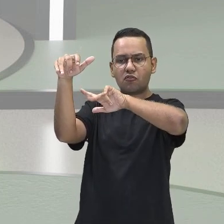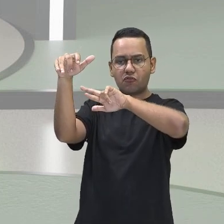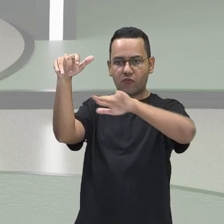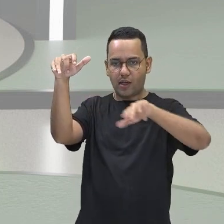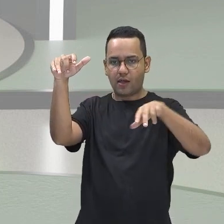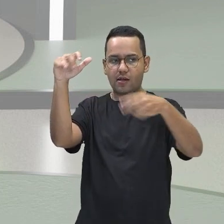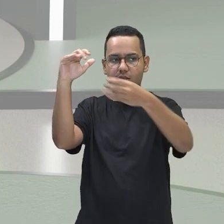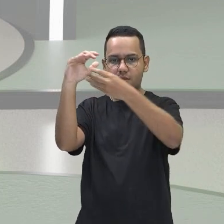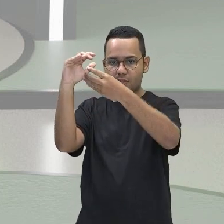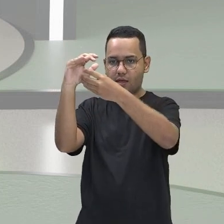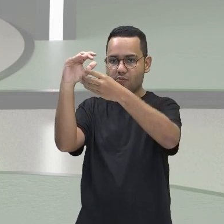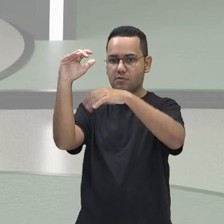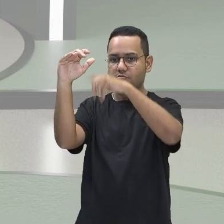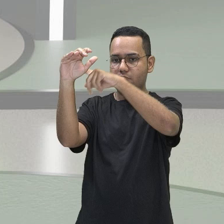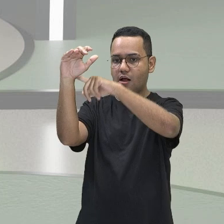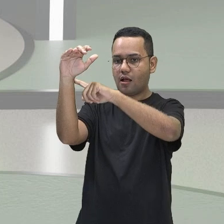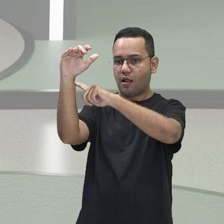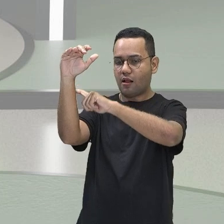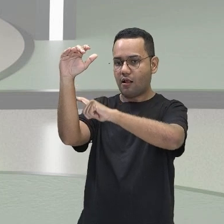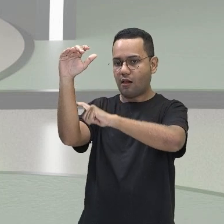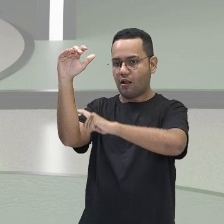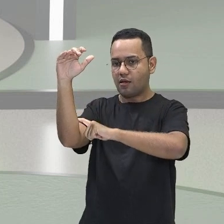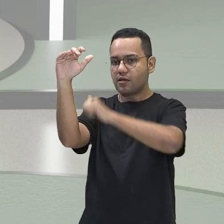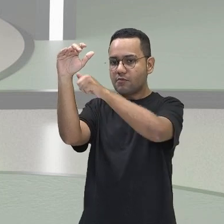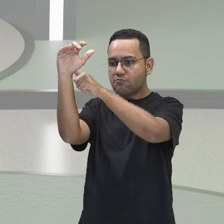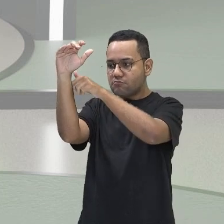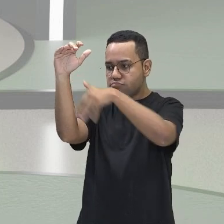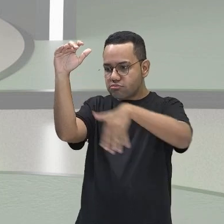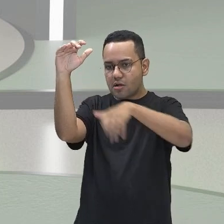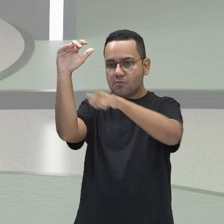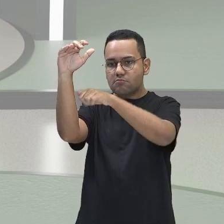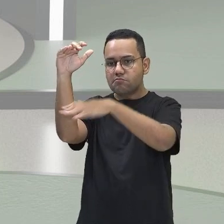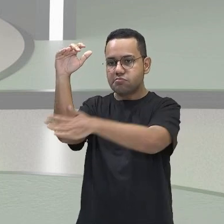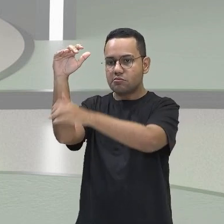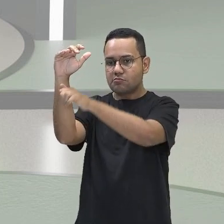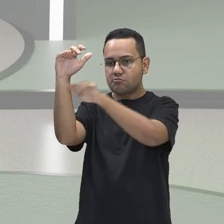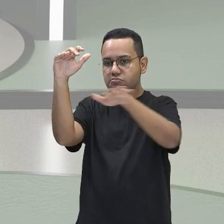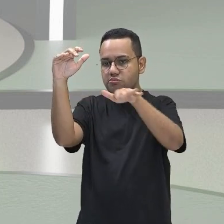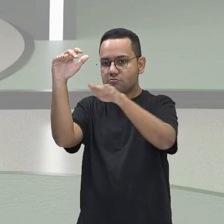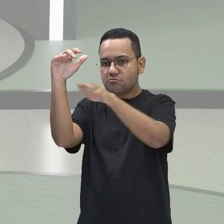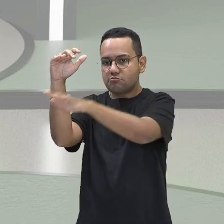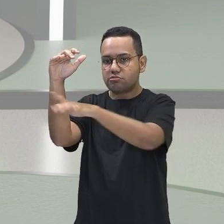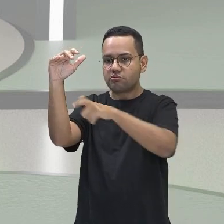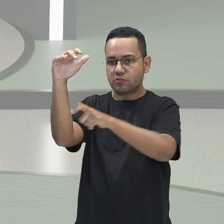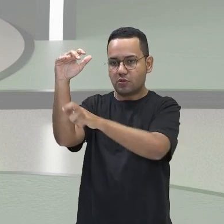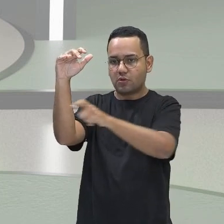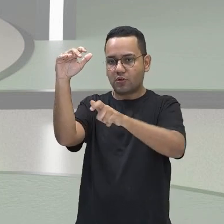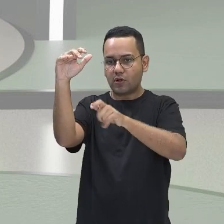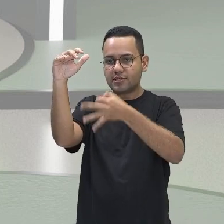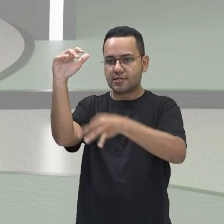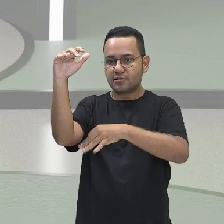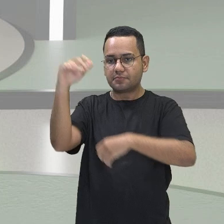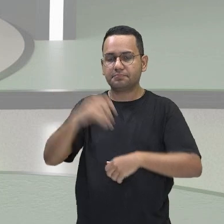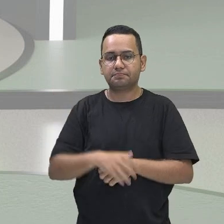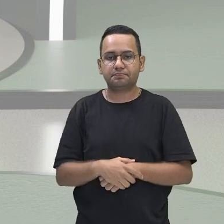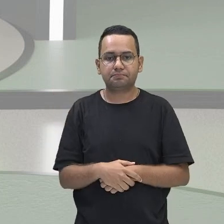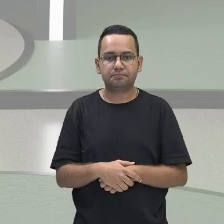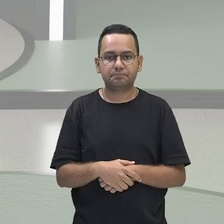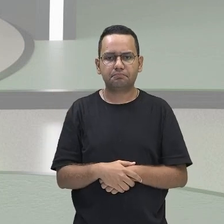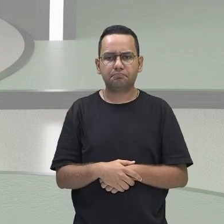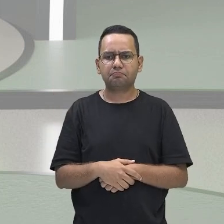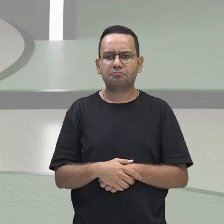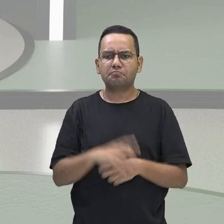nervosas que vai se ramificar para o quê? Para os nervos. E o que são esses